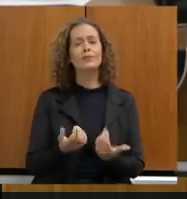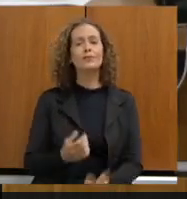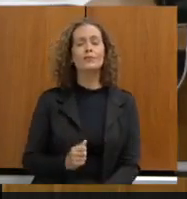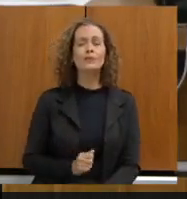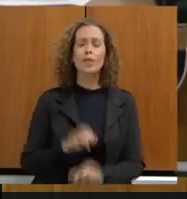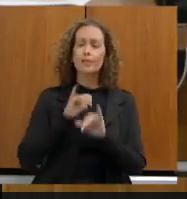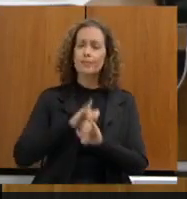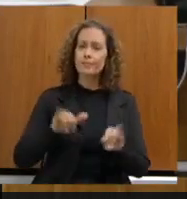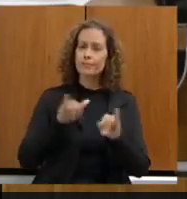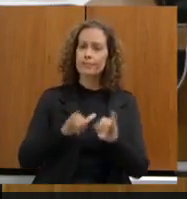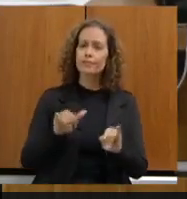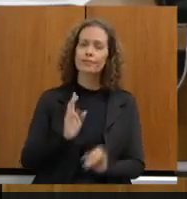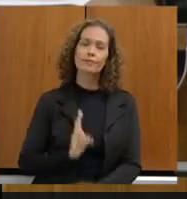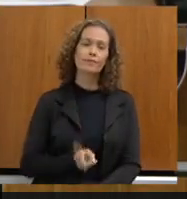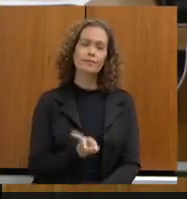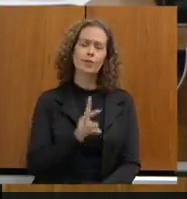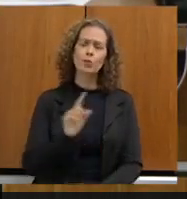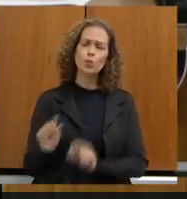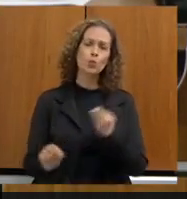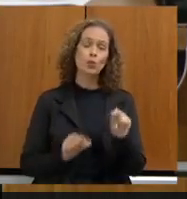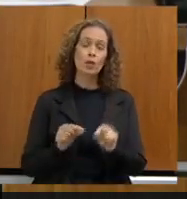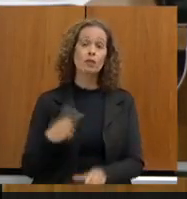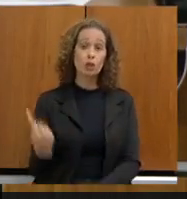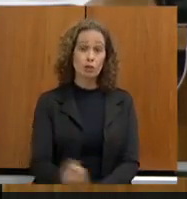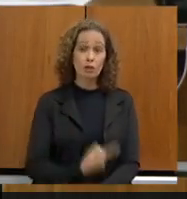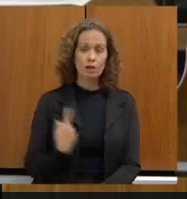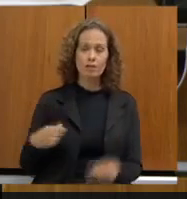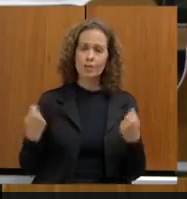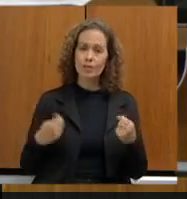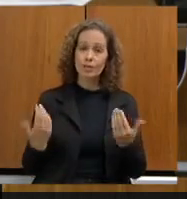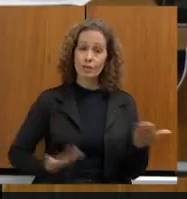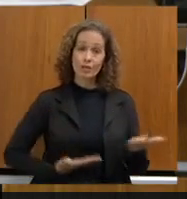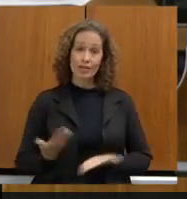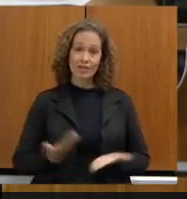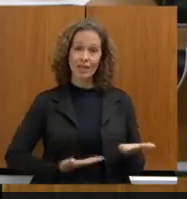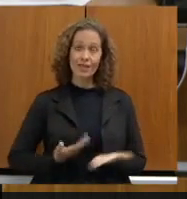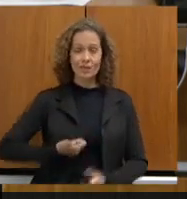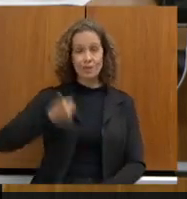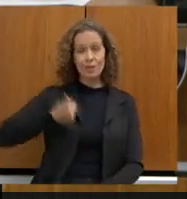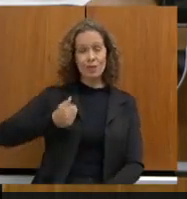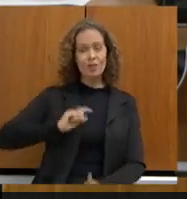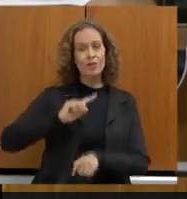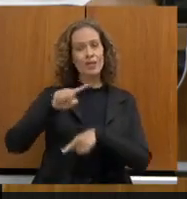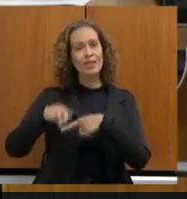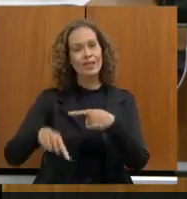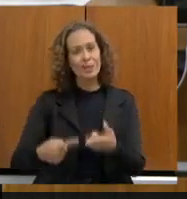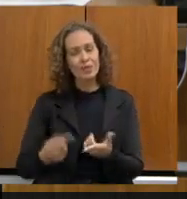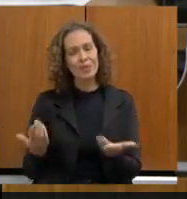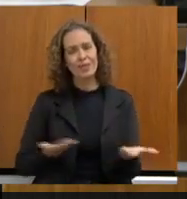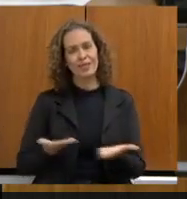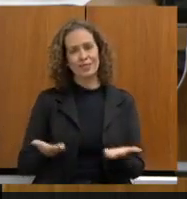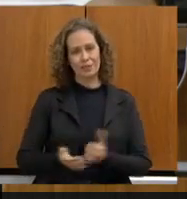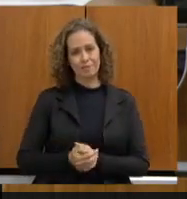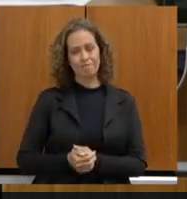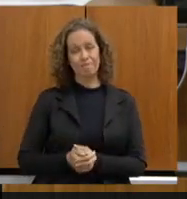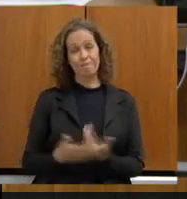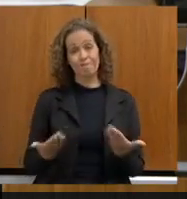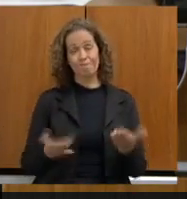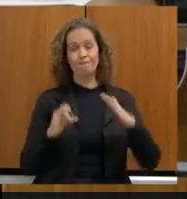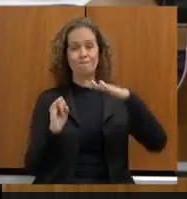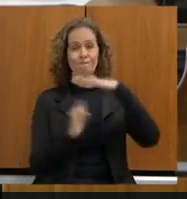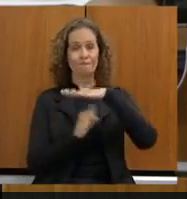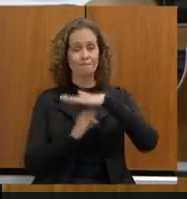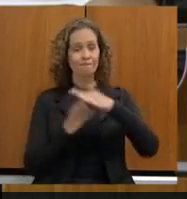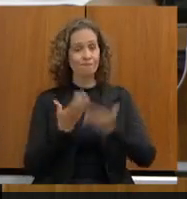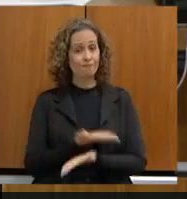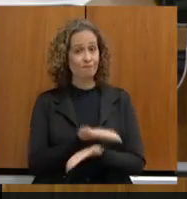tenho dito que nós precisamos servir para servir Ou seja a nossa instituição Ela está aí para